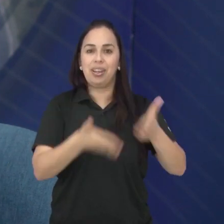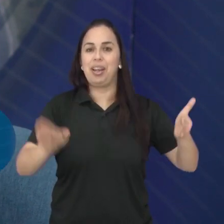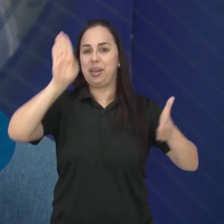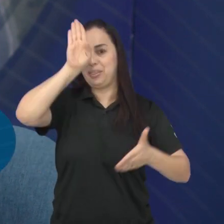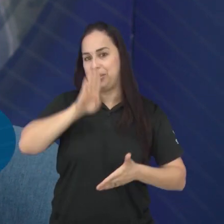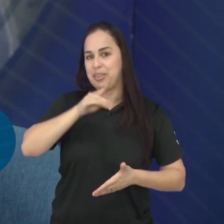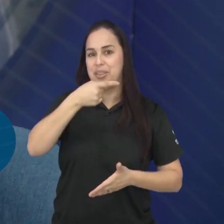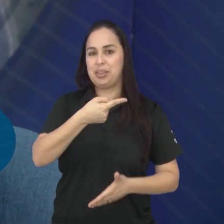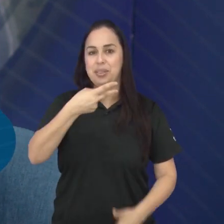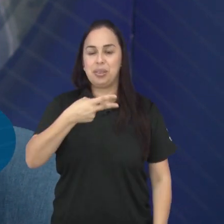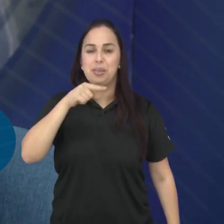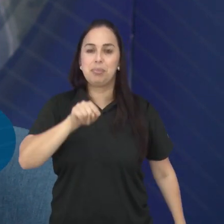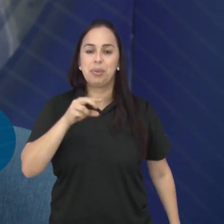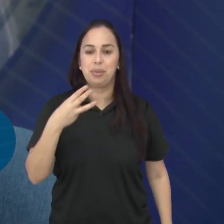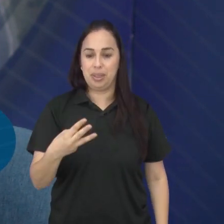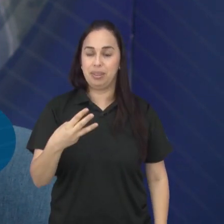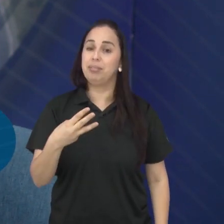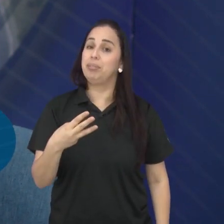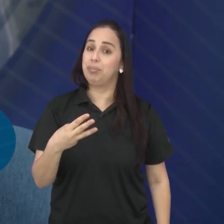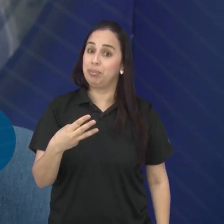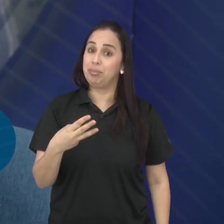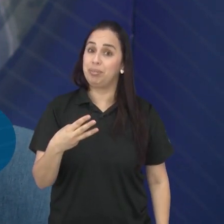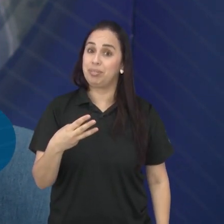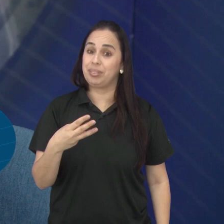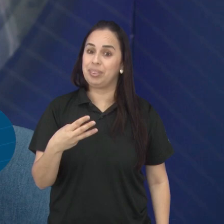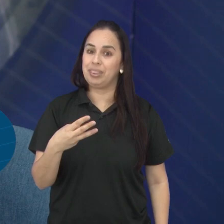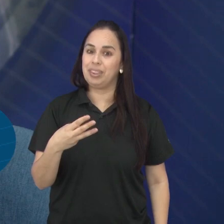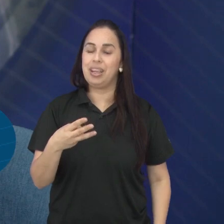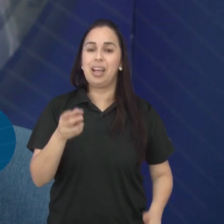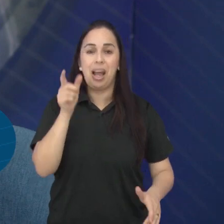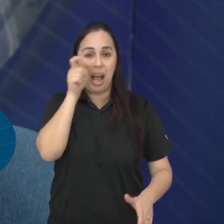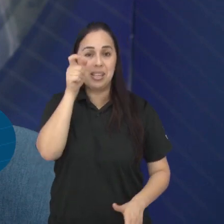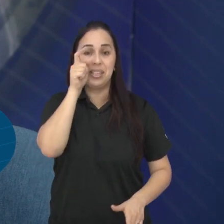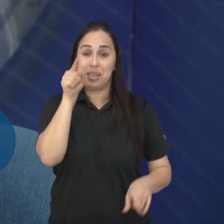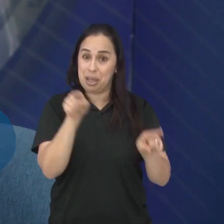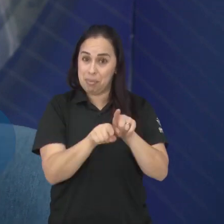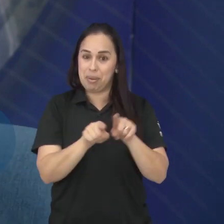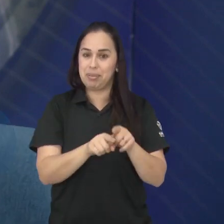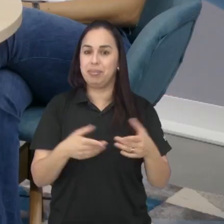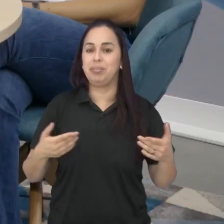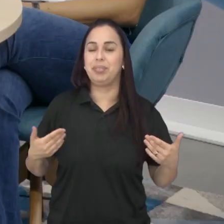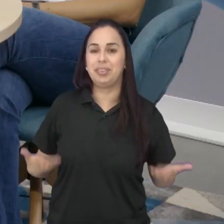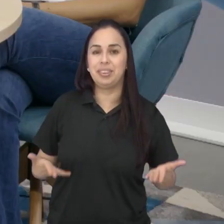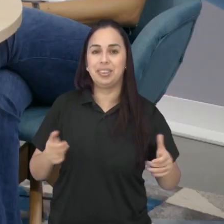canal aberto pelo 12.3. Então nos assista lá também.